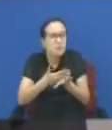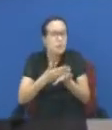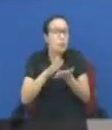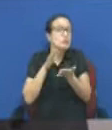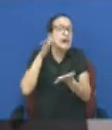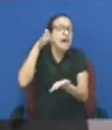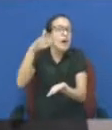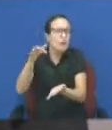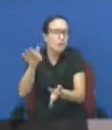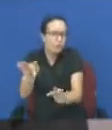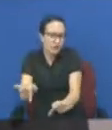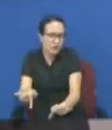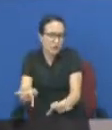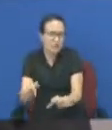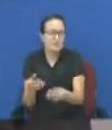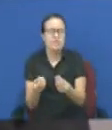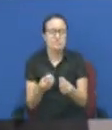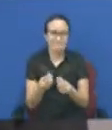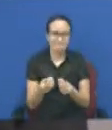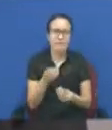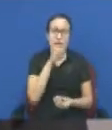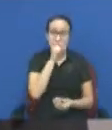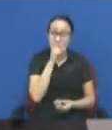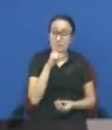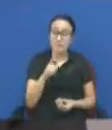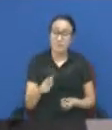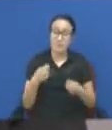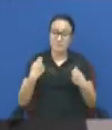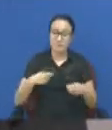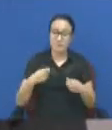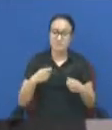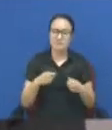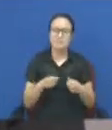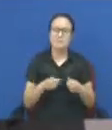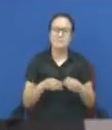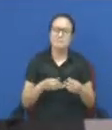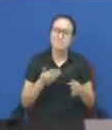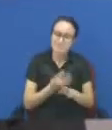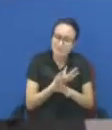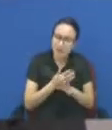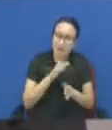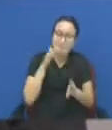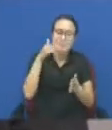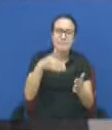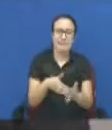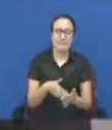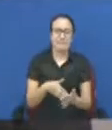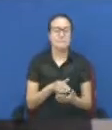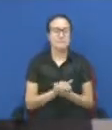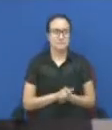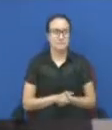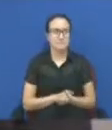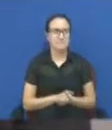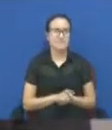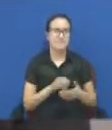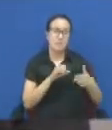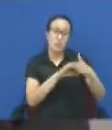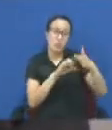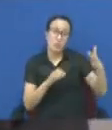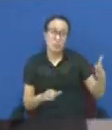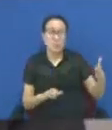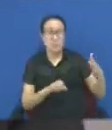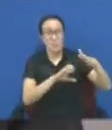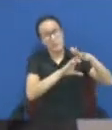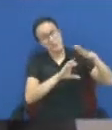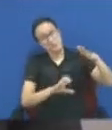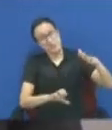tribunal, porque sempre o município é obrigado a recorrer até o limite, né? Perfeito. Como se trata de uma empresa, mesmo sendo uma